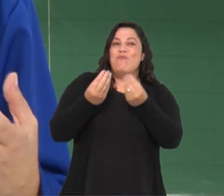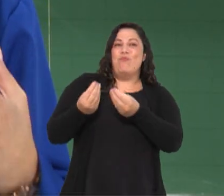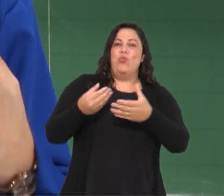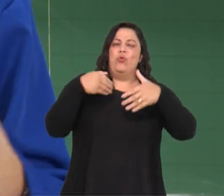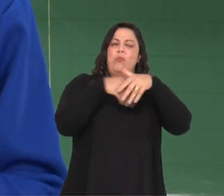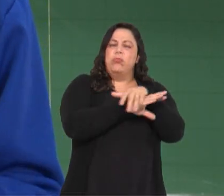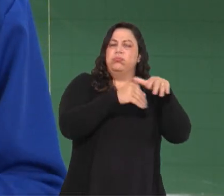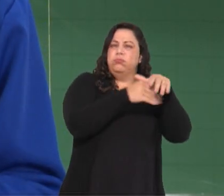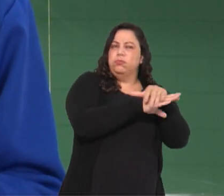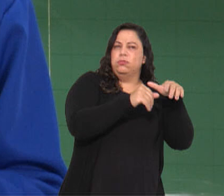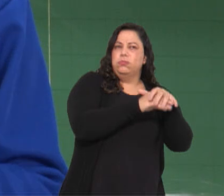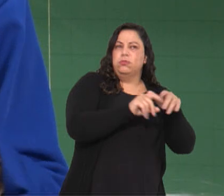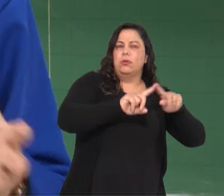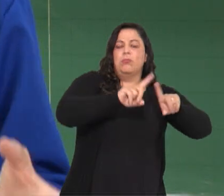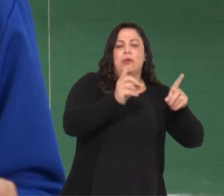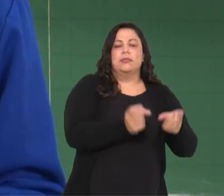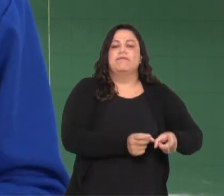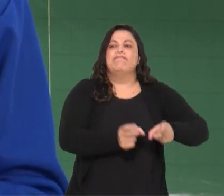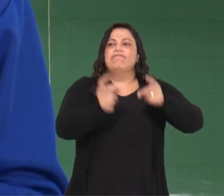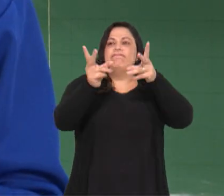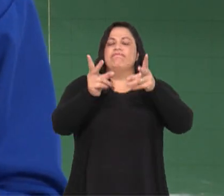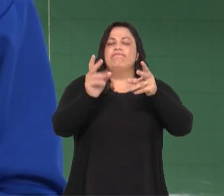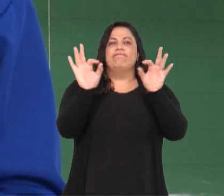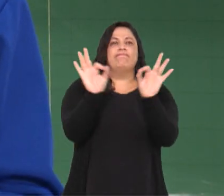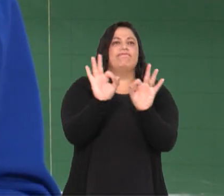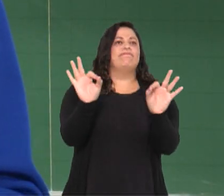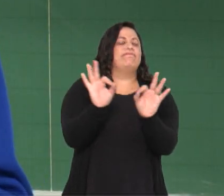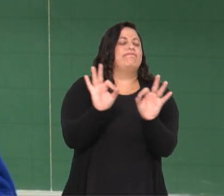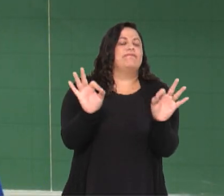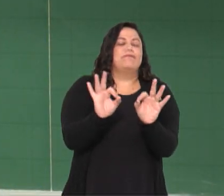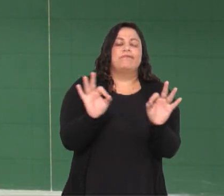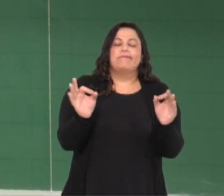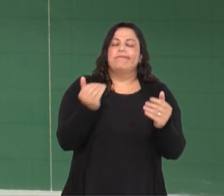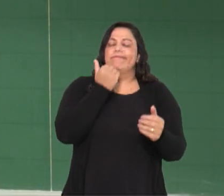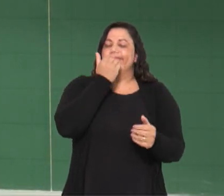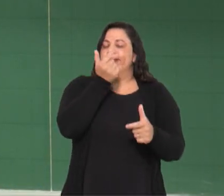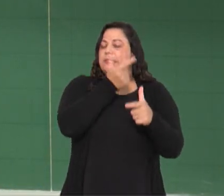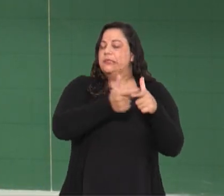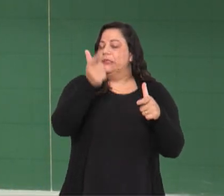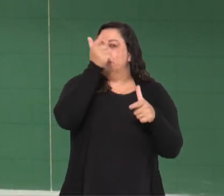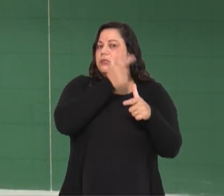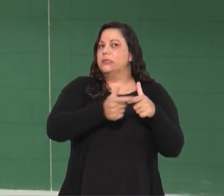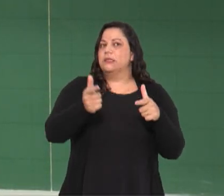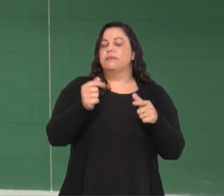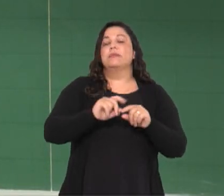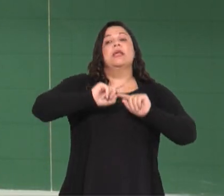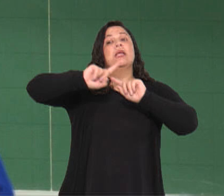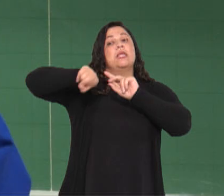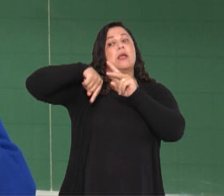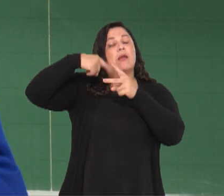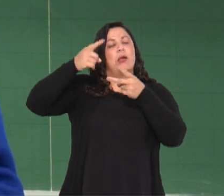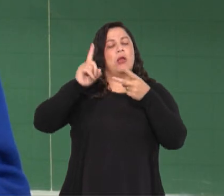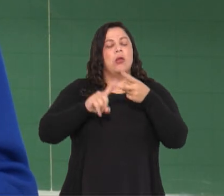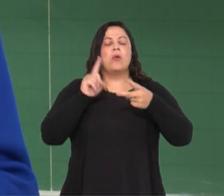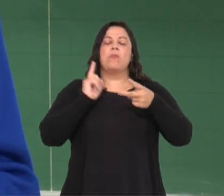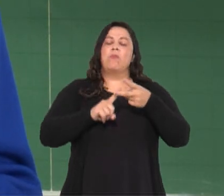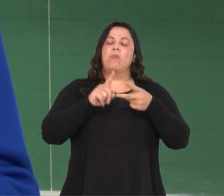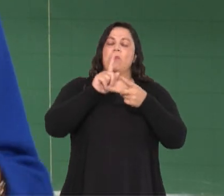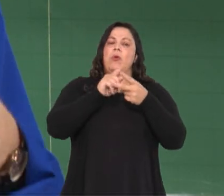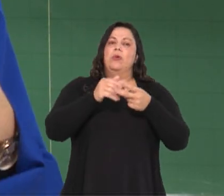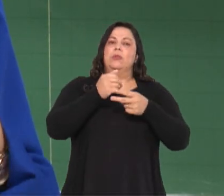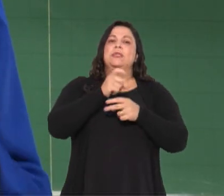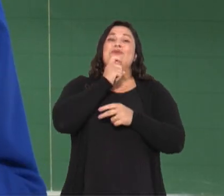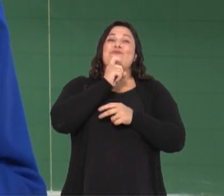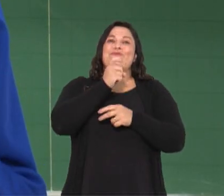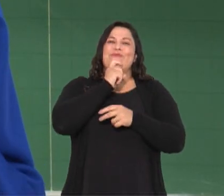E aí isso criou um problema para os produtores de café. Além disso, a geada, né, que veio